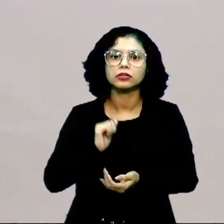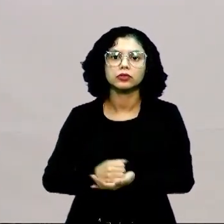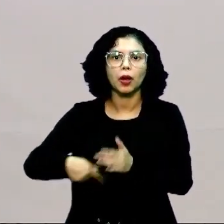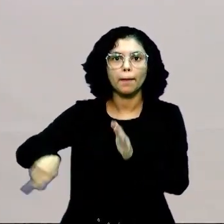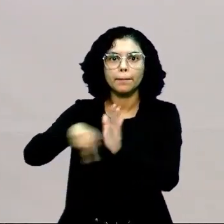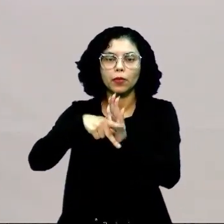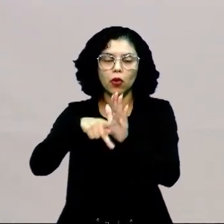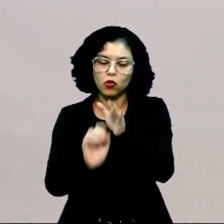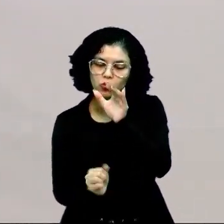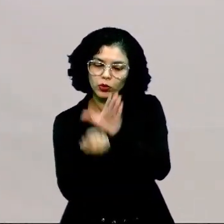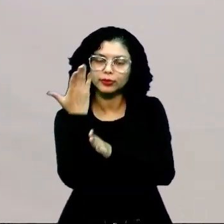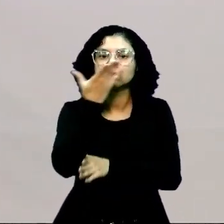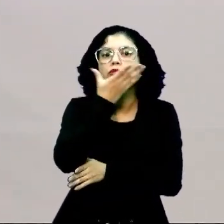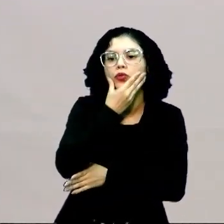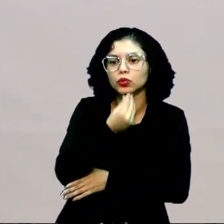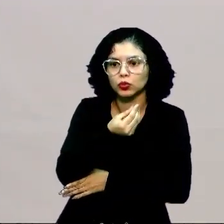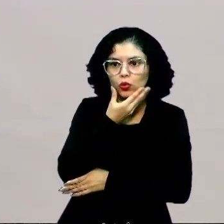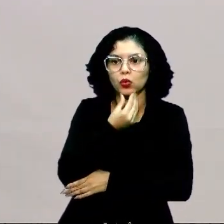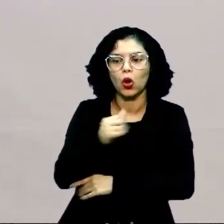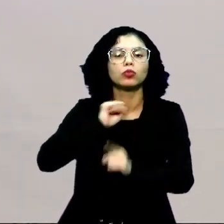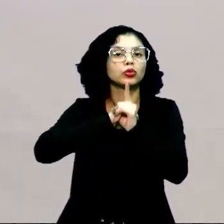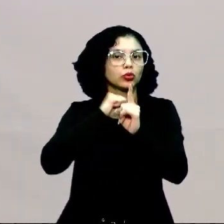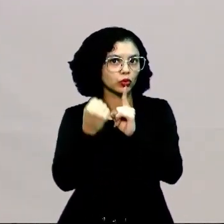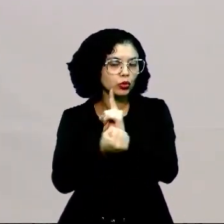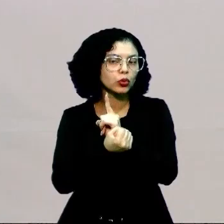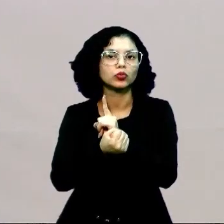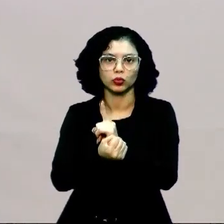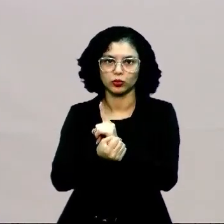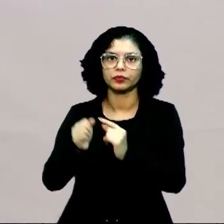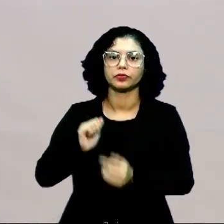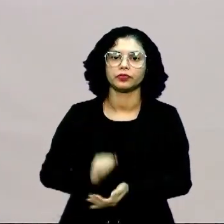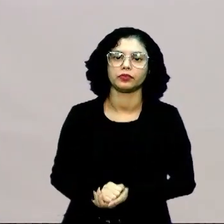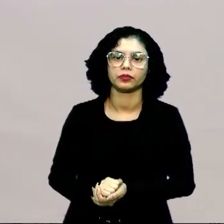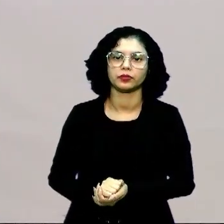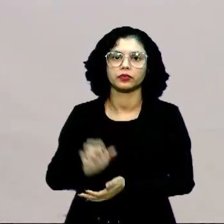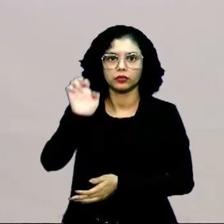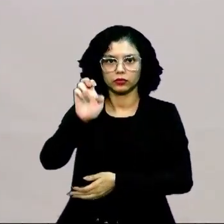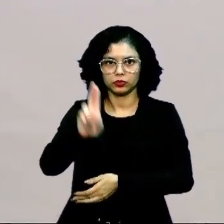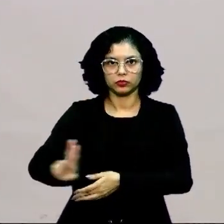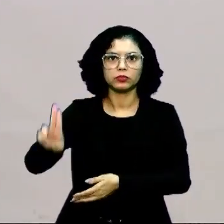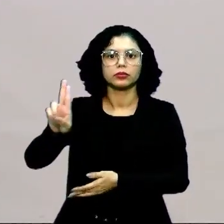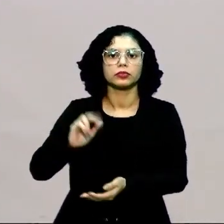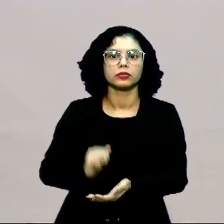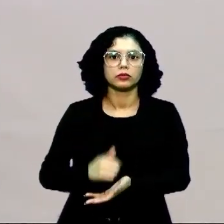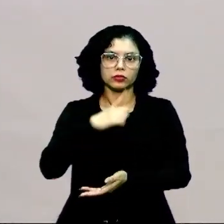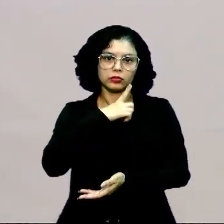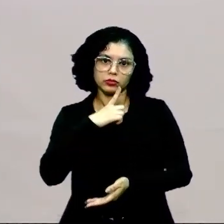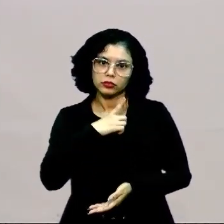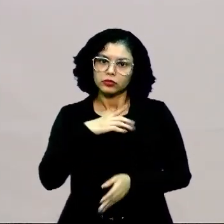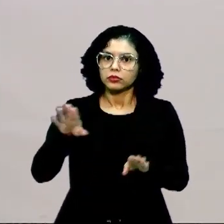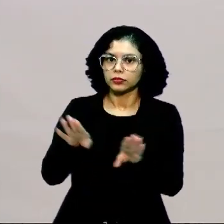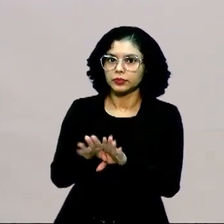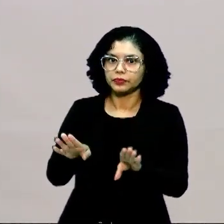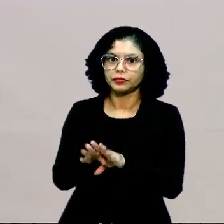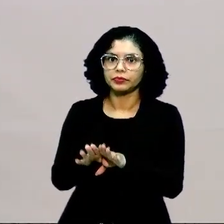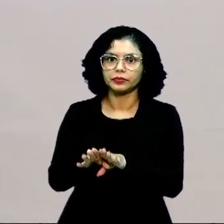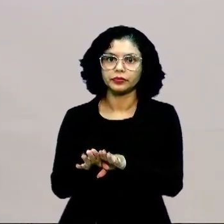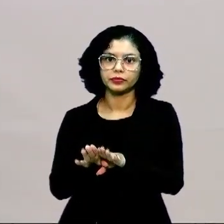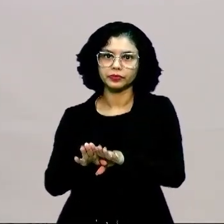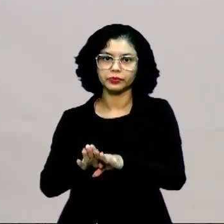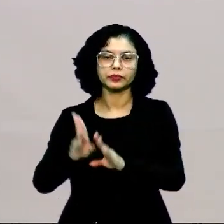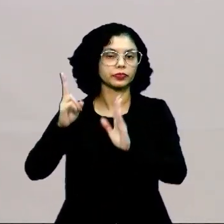do homem, né? Do homem social, do homem europeu. E aí nós tínhamos, né,